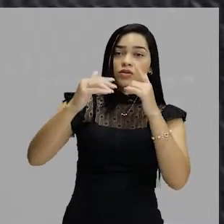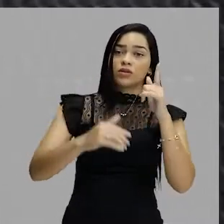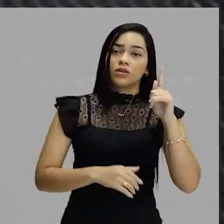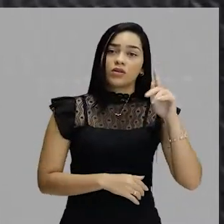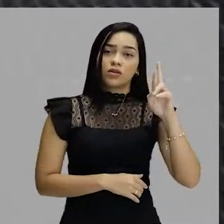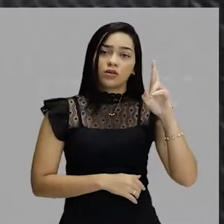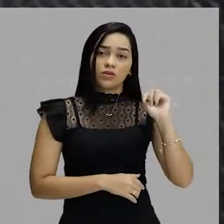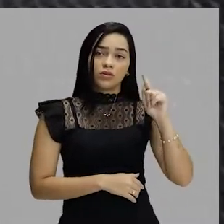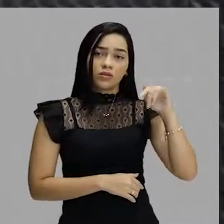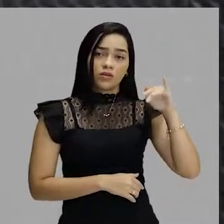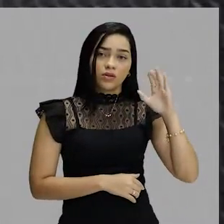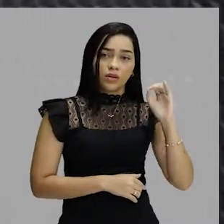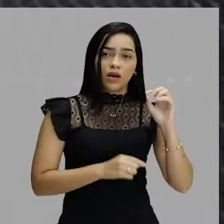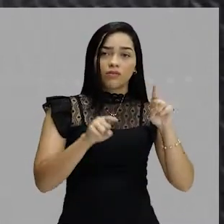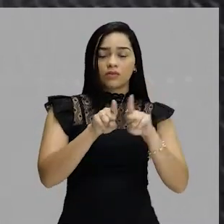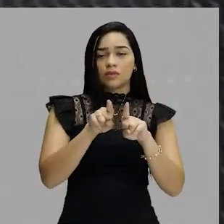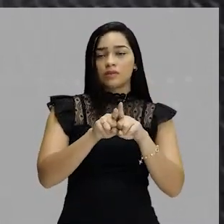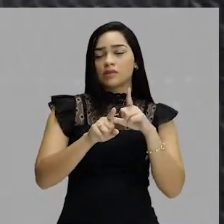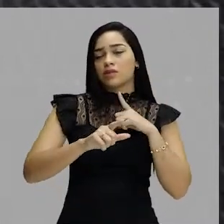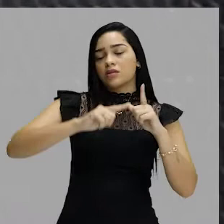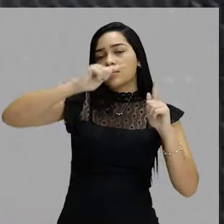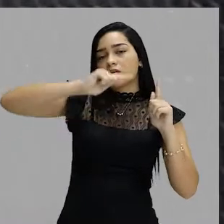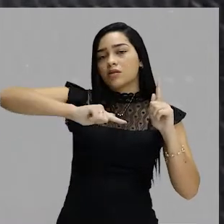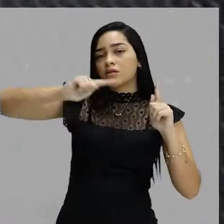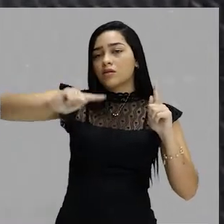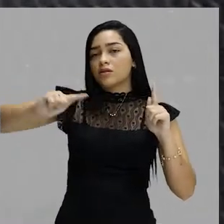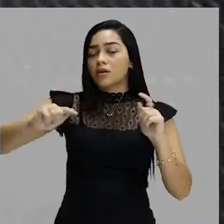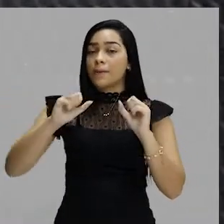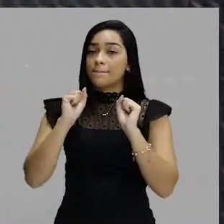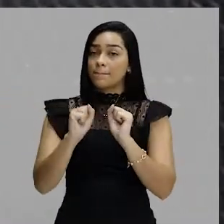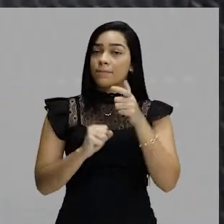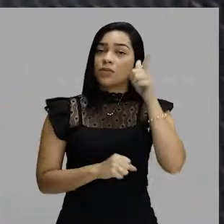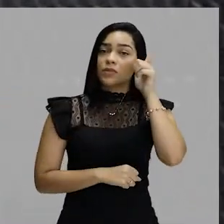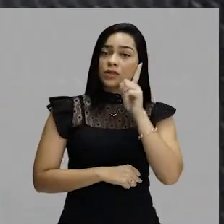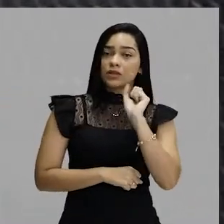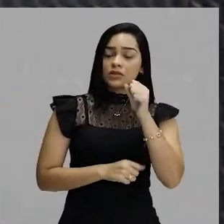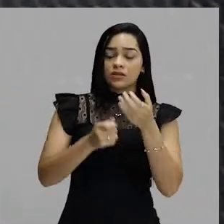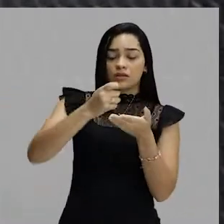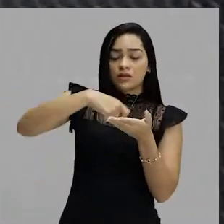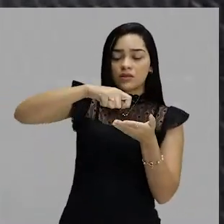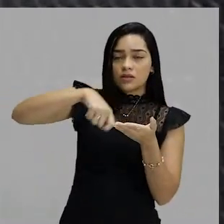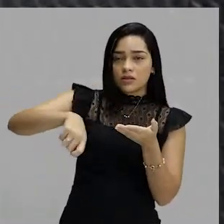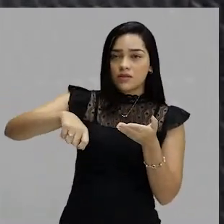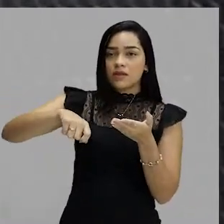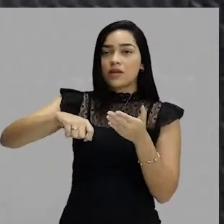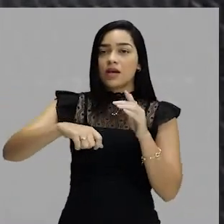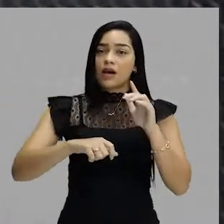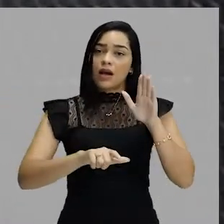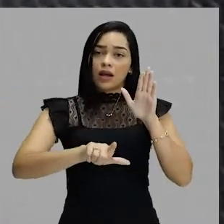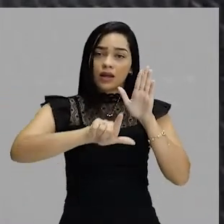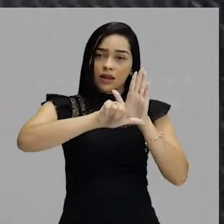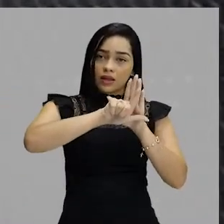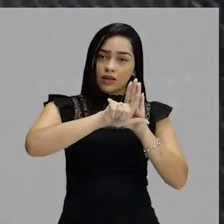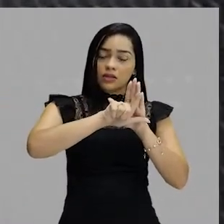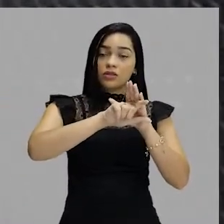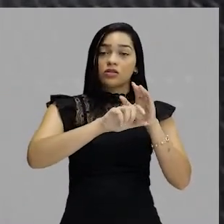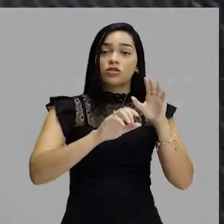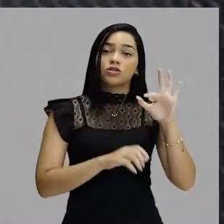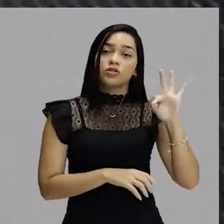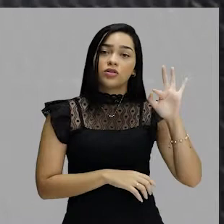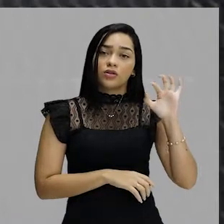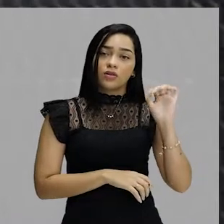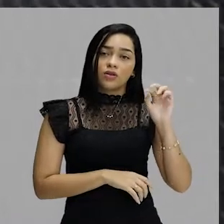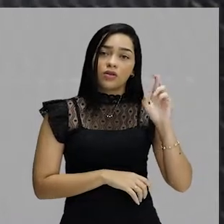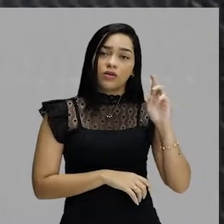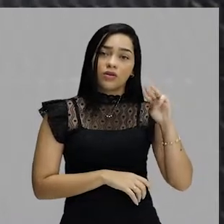função, ou até mesmo se eu tiver o gráfico da função, eu consigo escrever a lei de formação da função. Tá? Isso ajuda